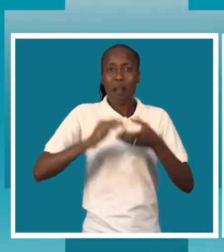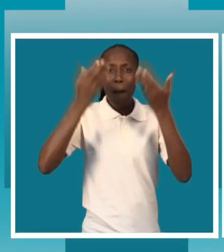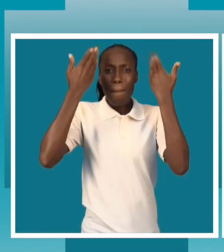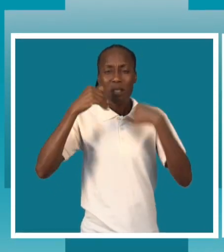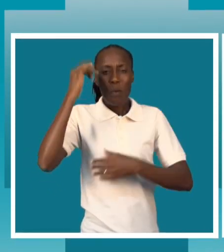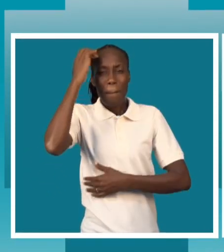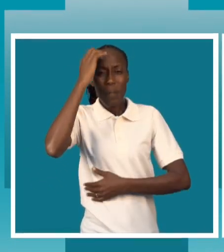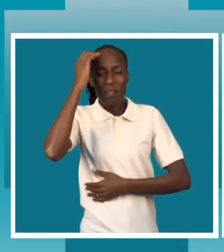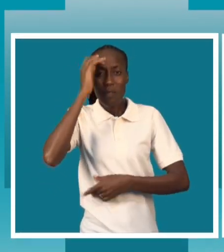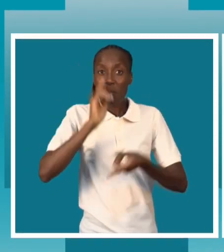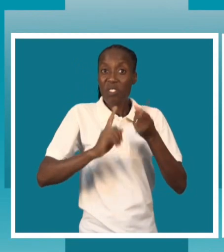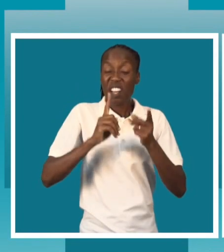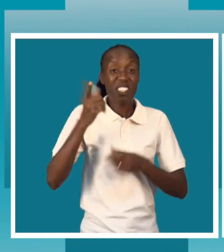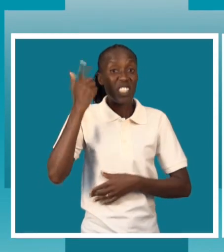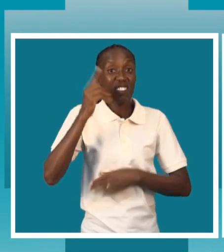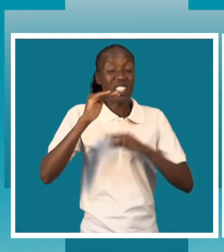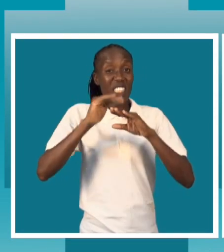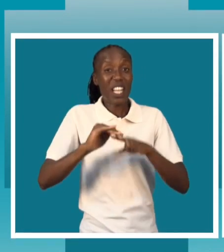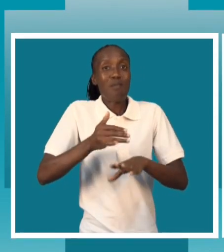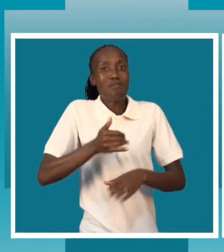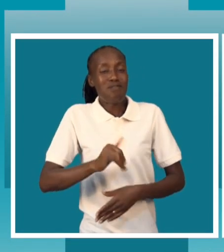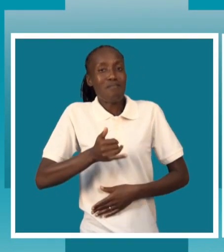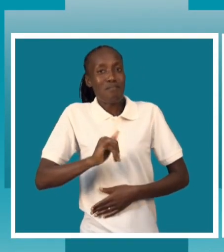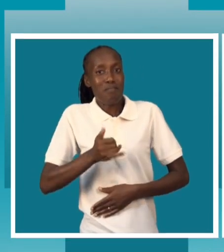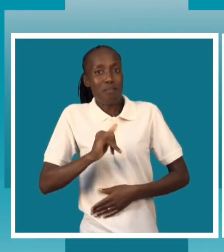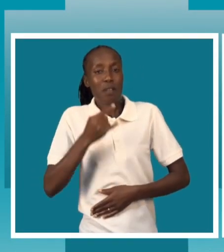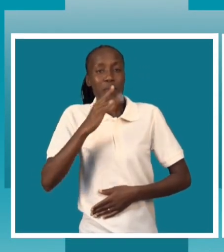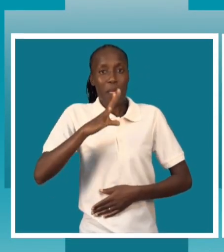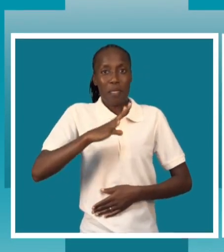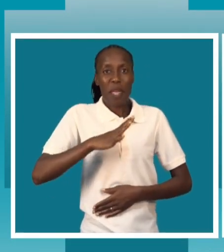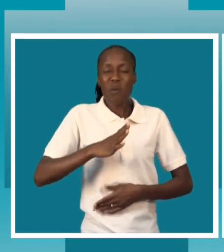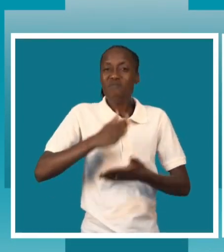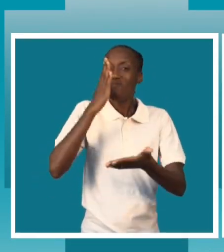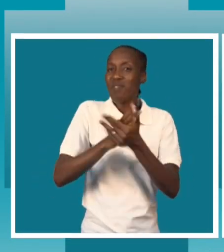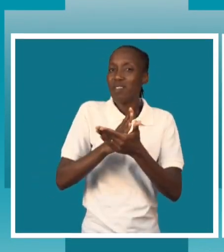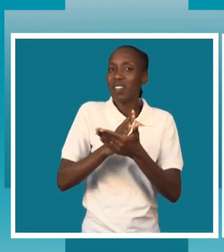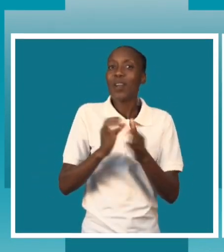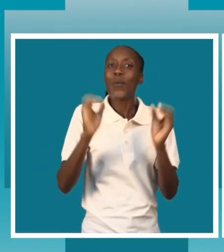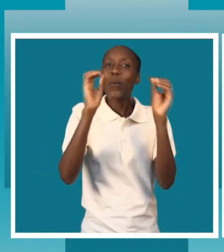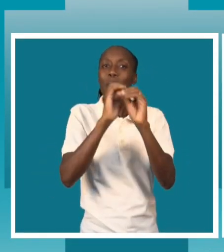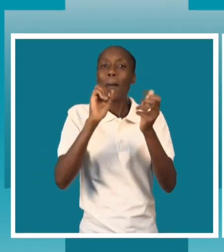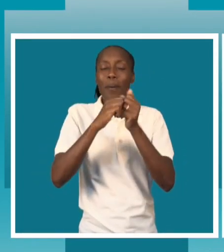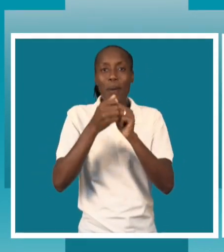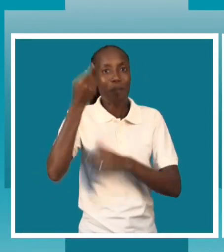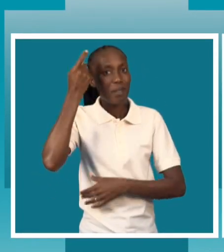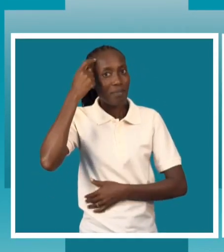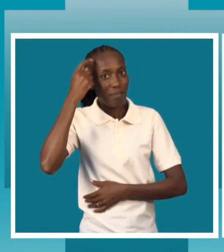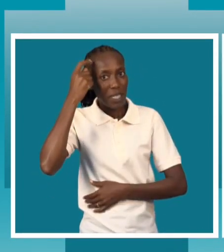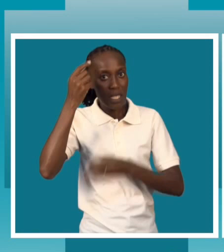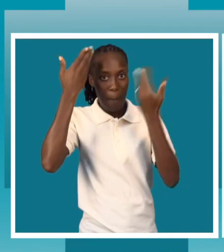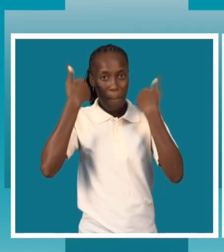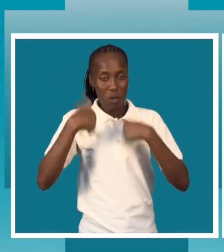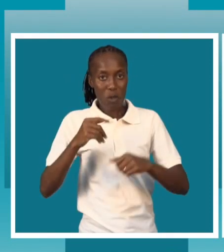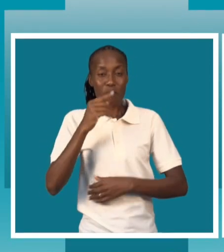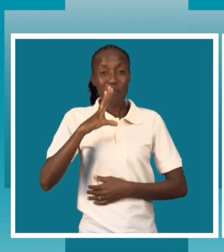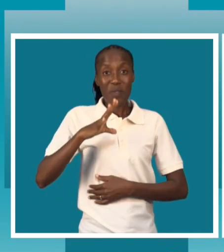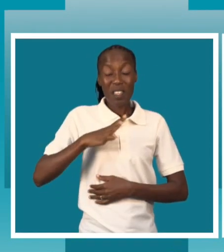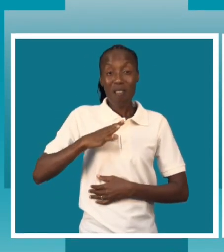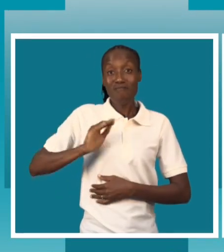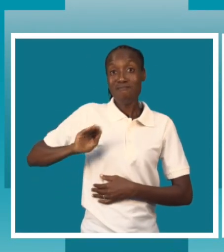sensação de pensar ou sentir que o celular está a tocar ou vibrar, enquanto na verdade, não está. Quando está no